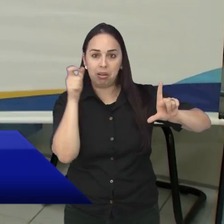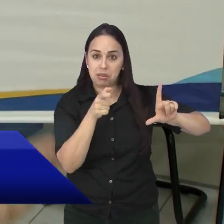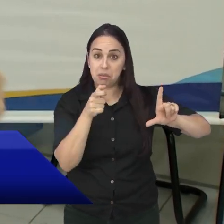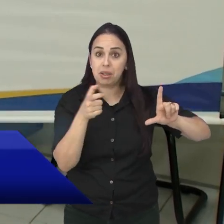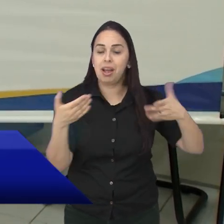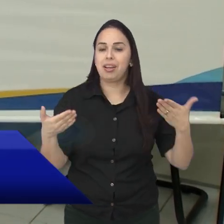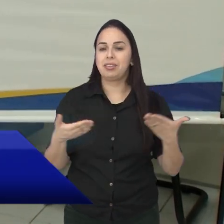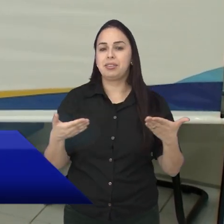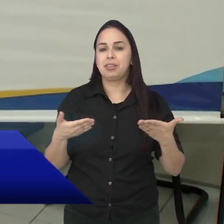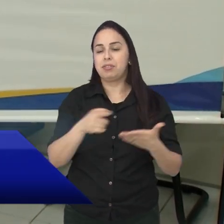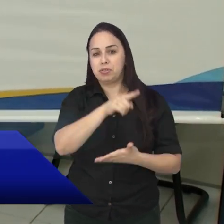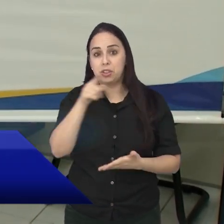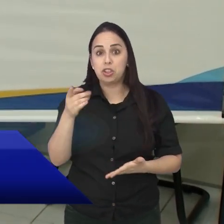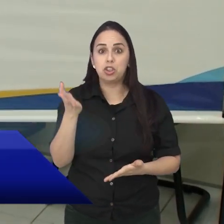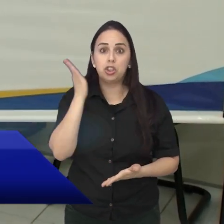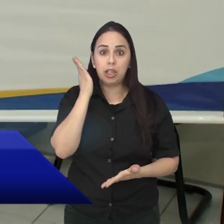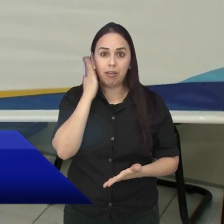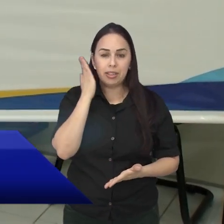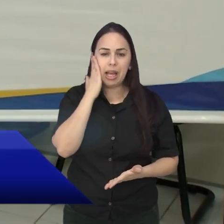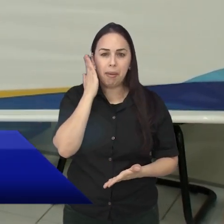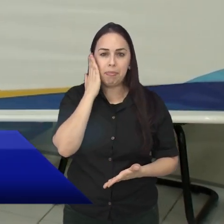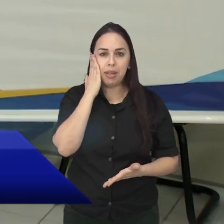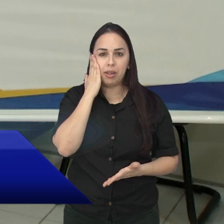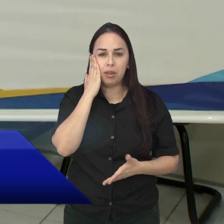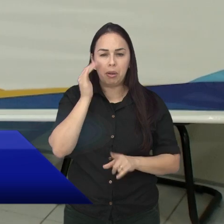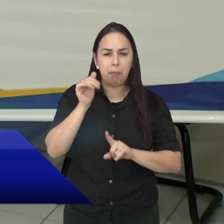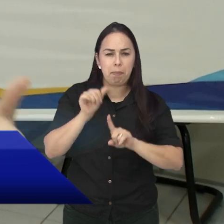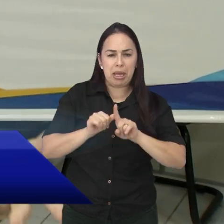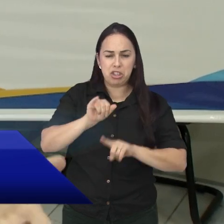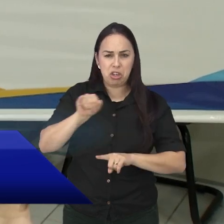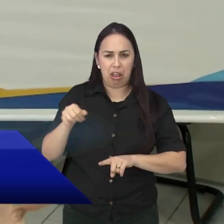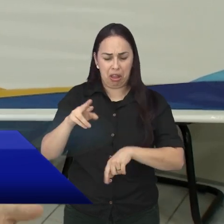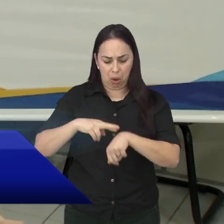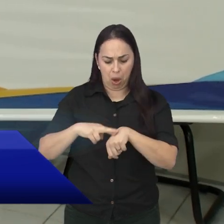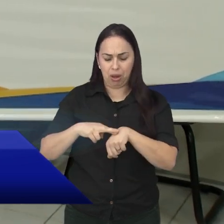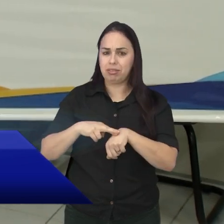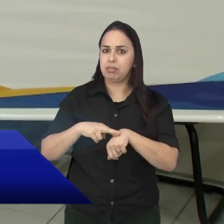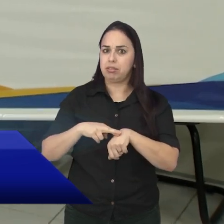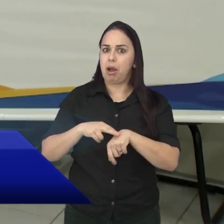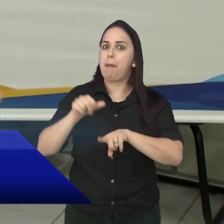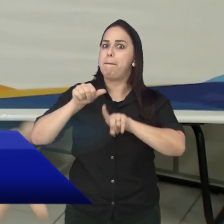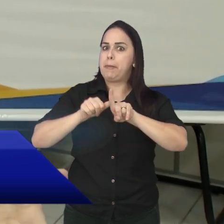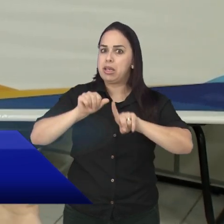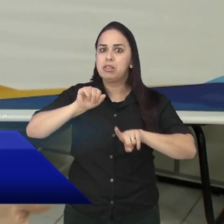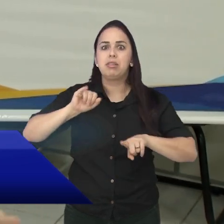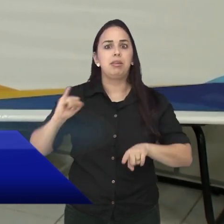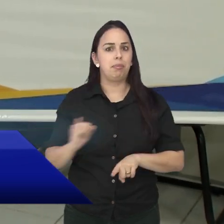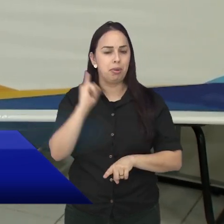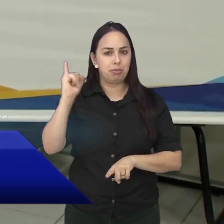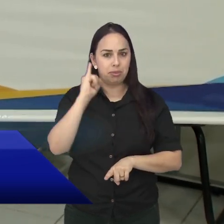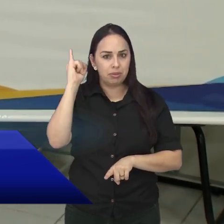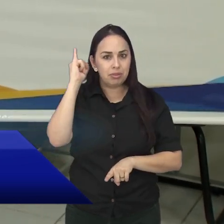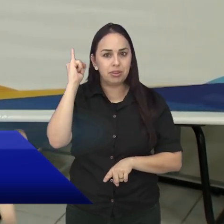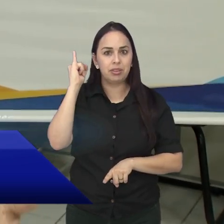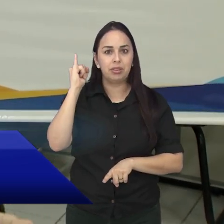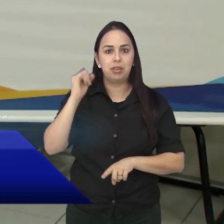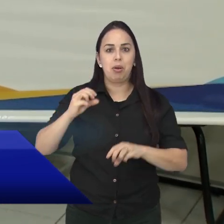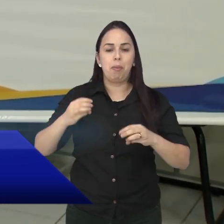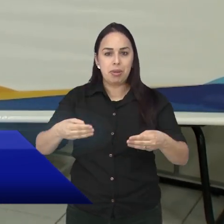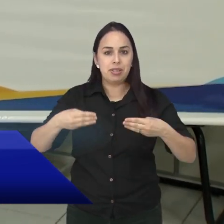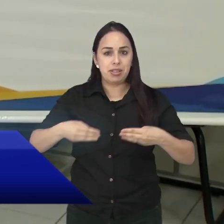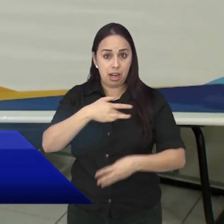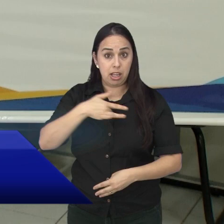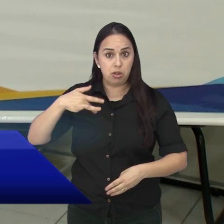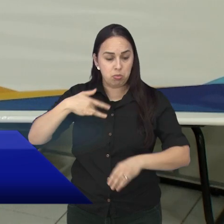TV Câmara neste momento. E pessoal, vocês já ouviram falar sobre o Janeiro Roxo? É uma data muito importante, criada, instituída